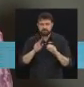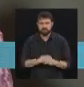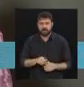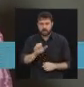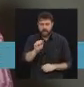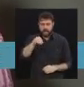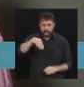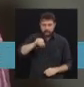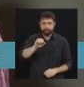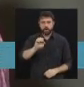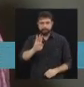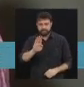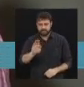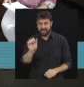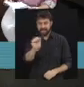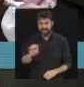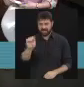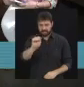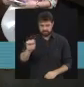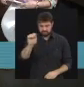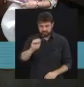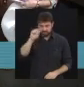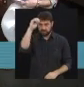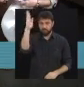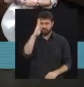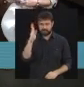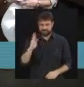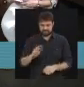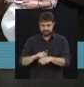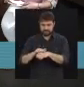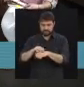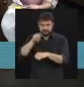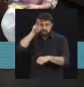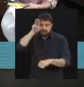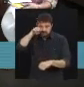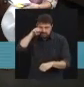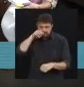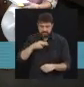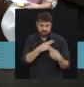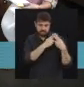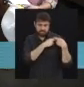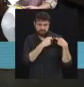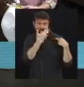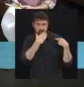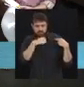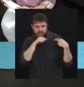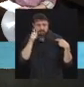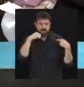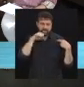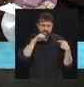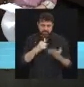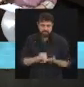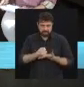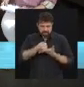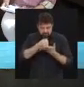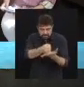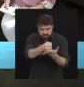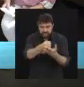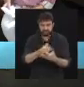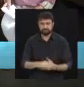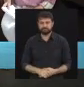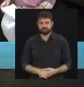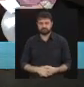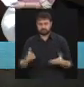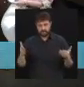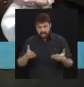da AMOB, que é a associação criada pelo Reinaldo e pela Marli, que ajudaram muito vocês,